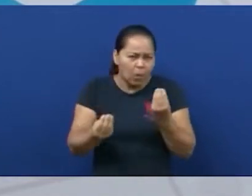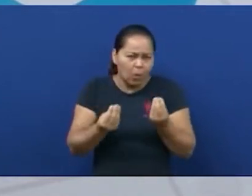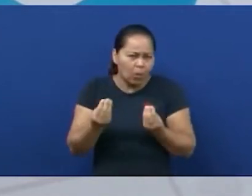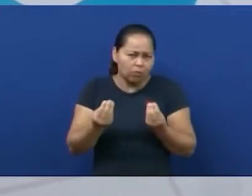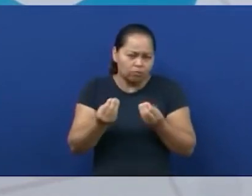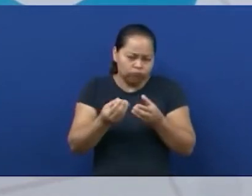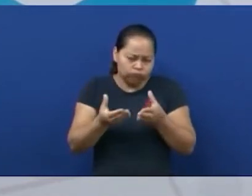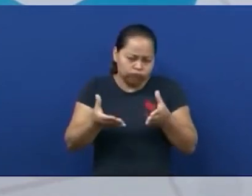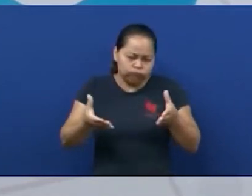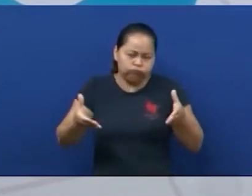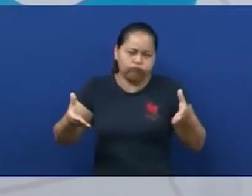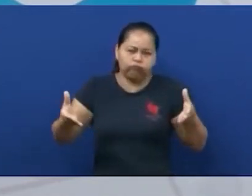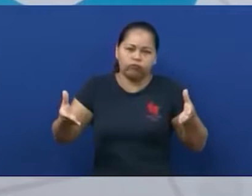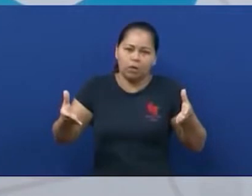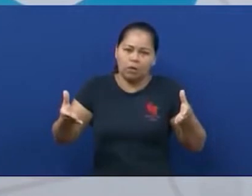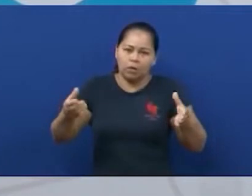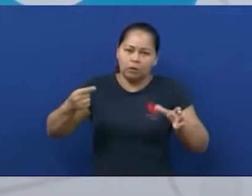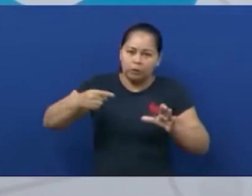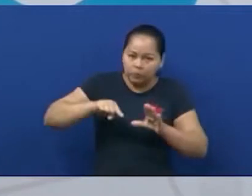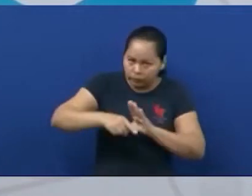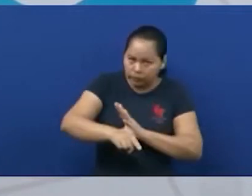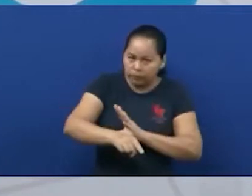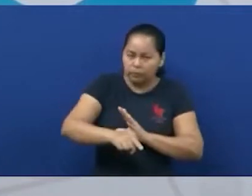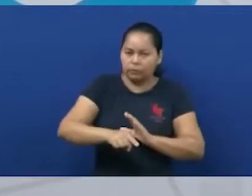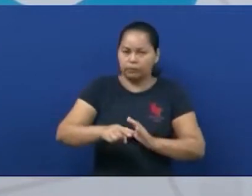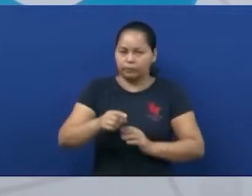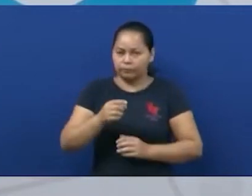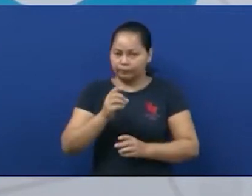grandezas? Vamos tentar descobrir?